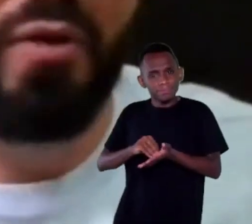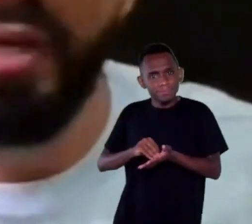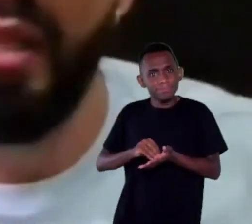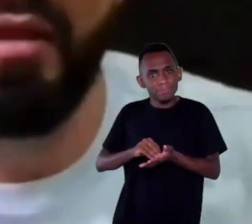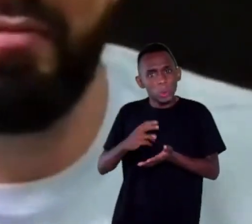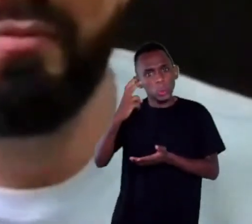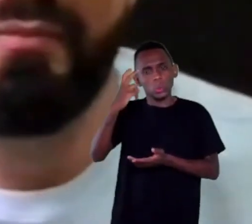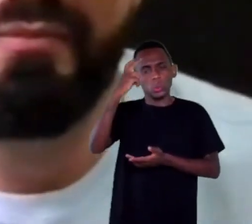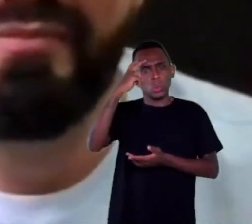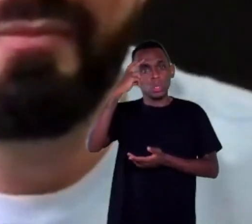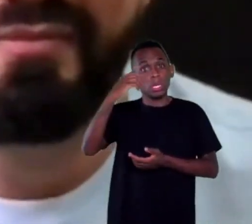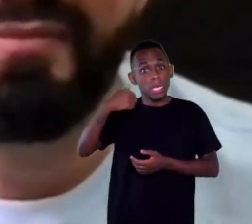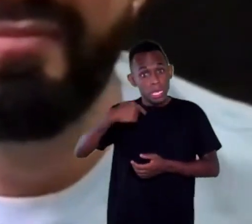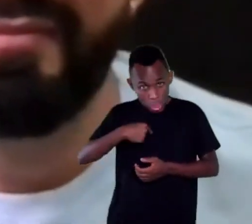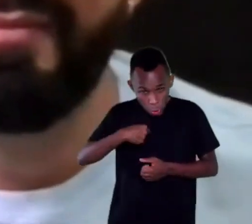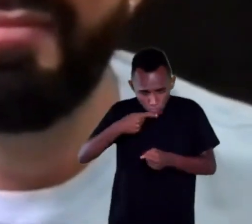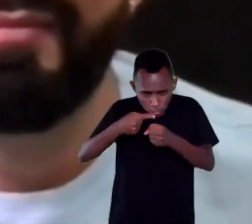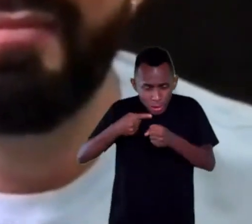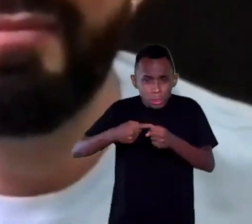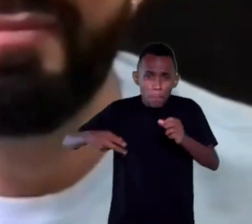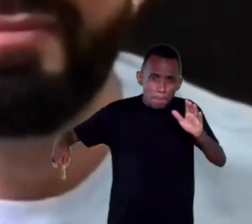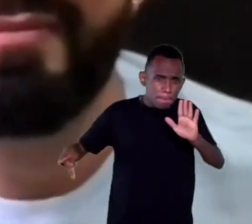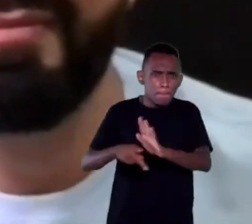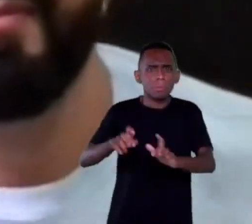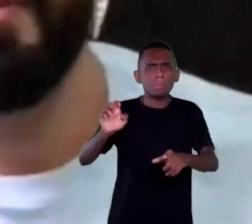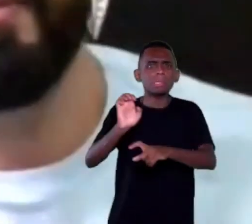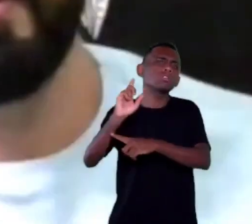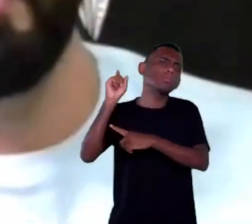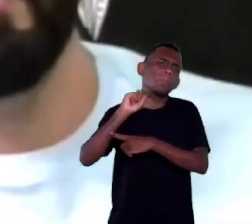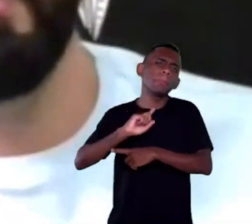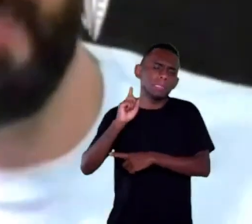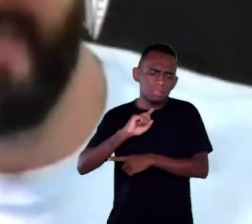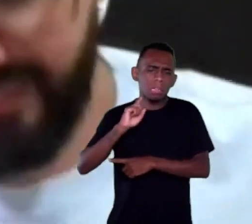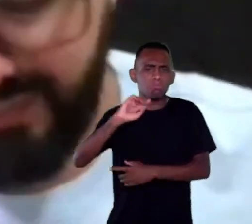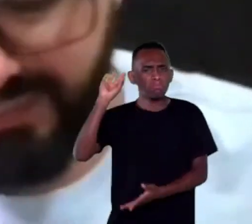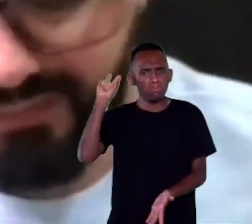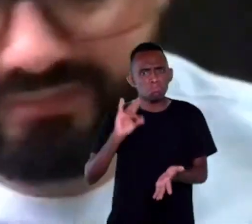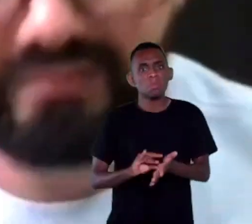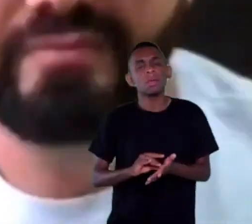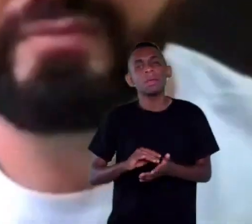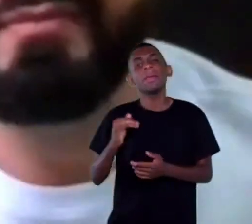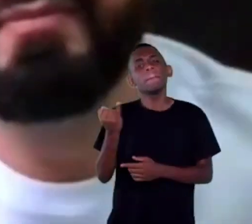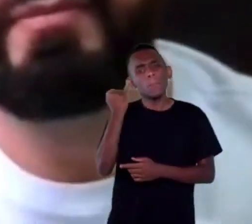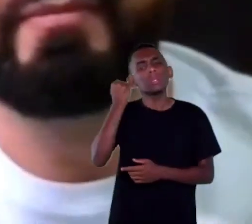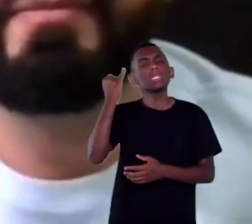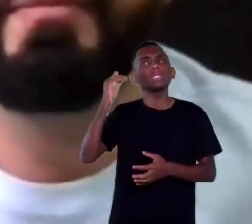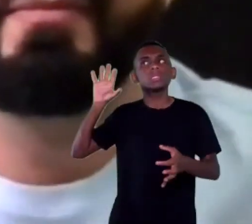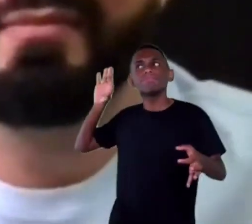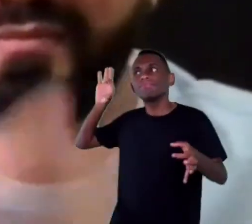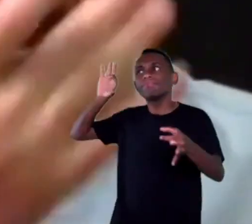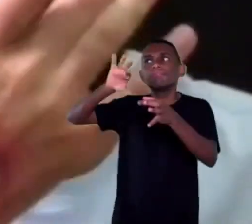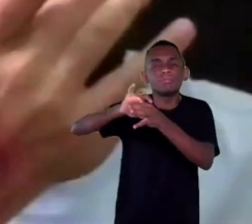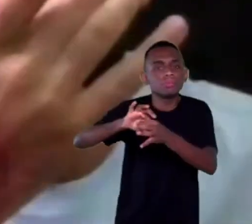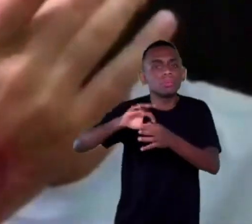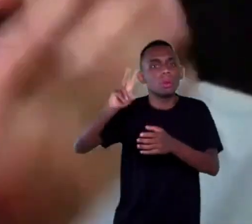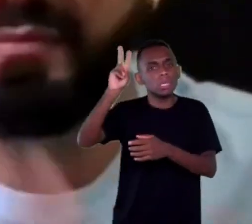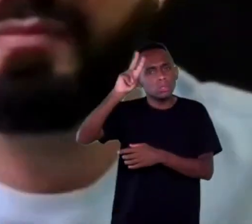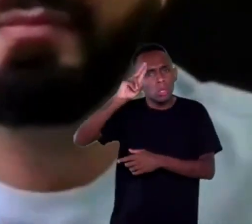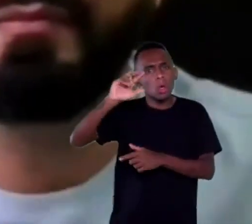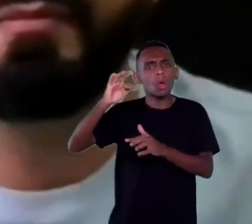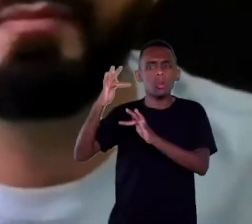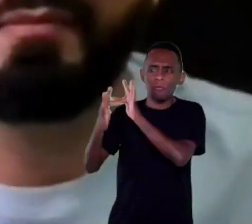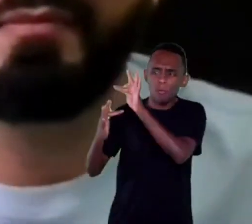mineiro. É importante recuperar mesmo, né? A história, né? O folclore,